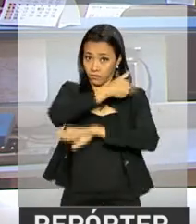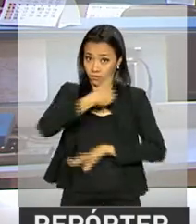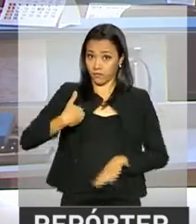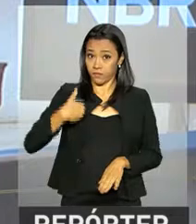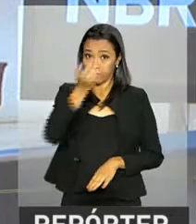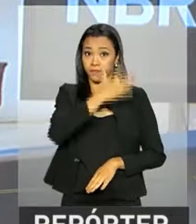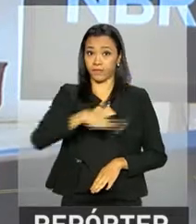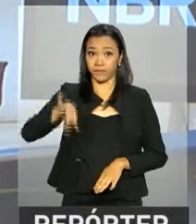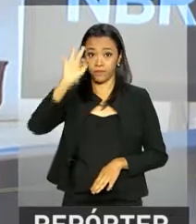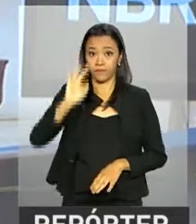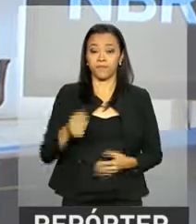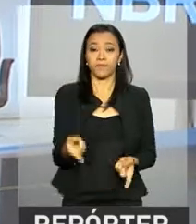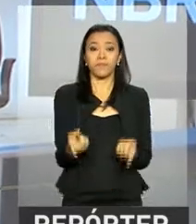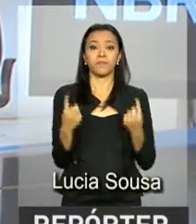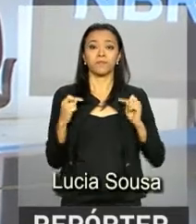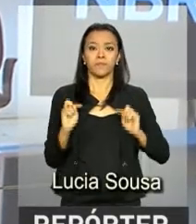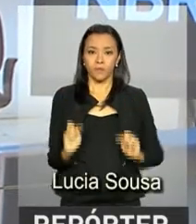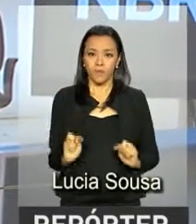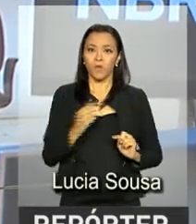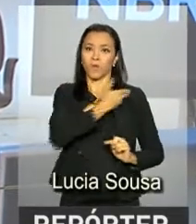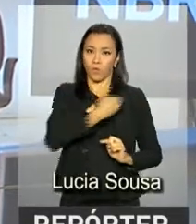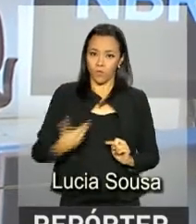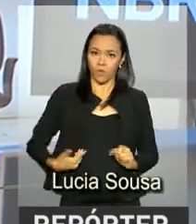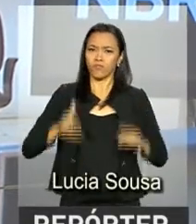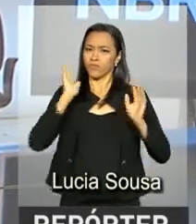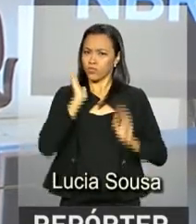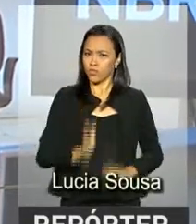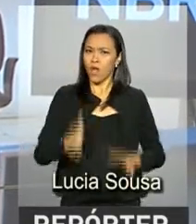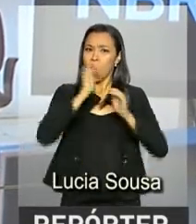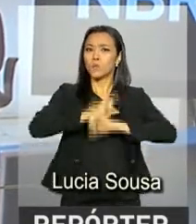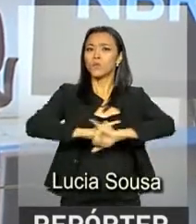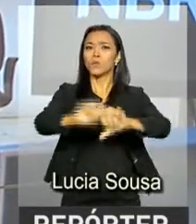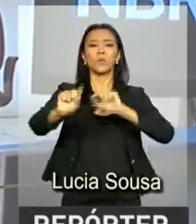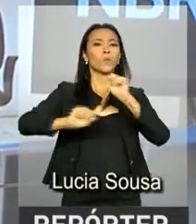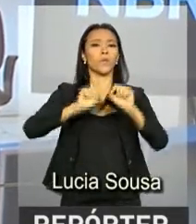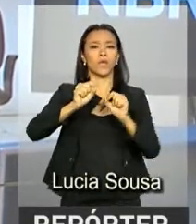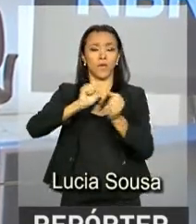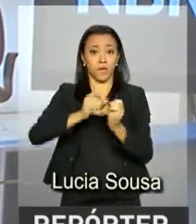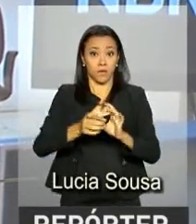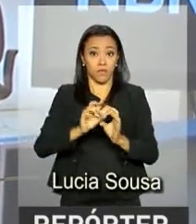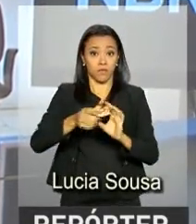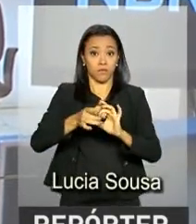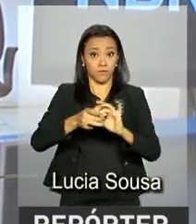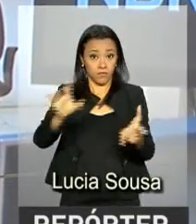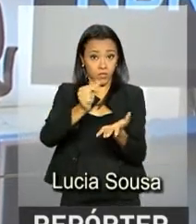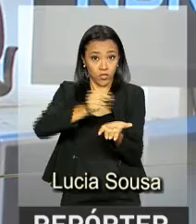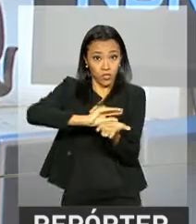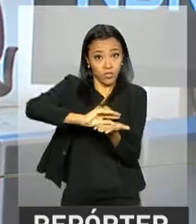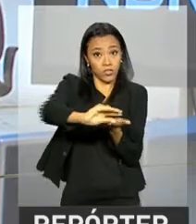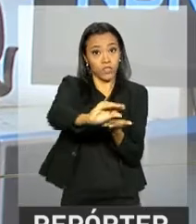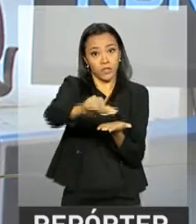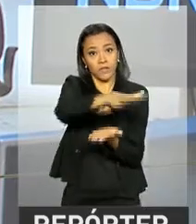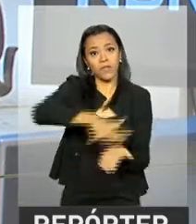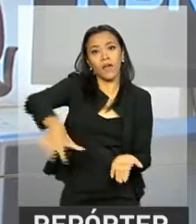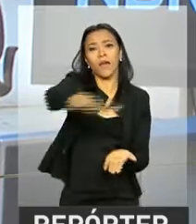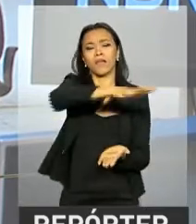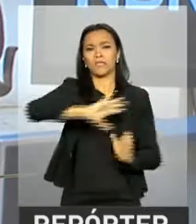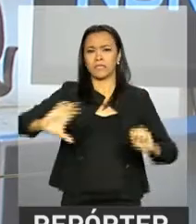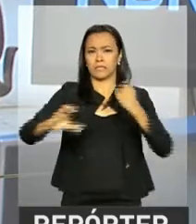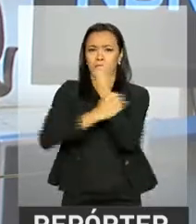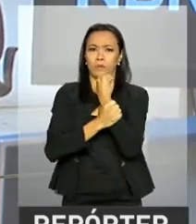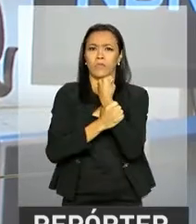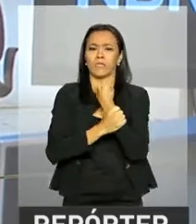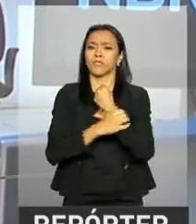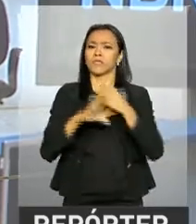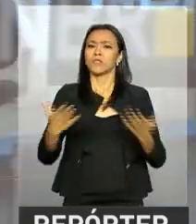federal o governo anunciou a liberação de dinheiro para melhorar a segurança e infraestrutura dos presídios do país